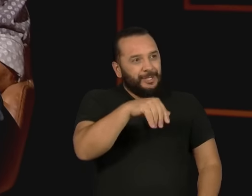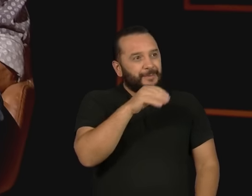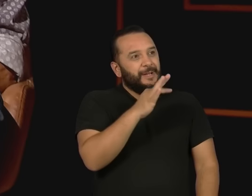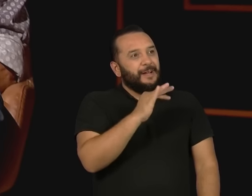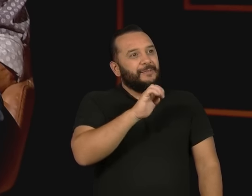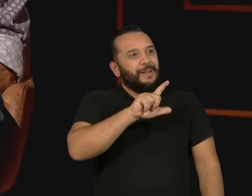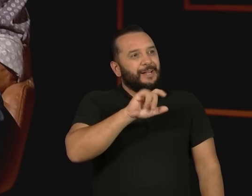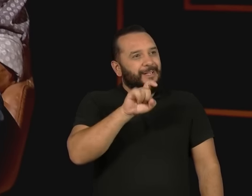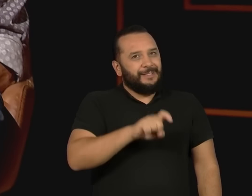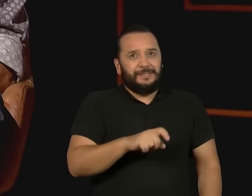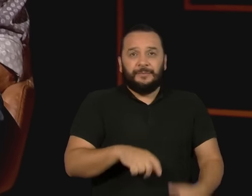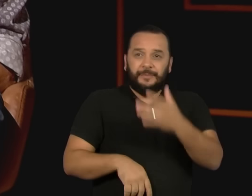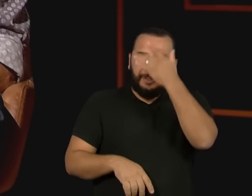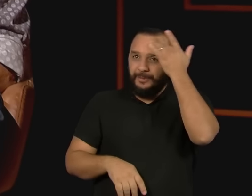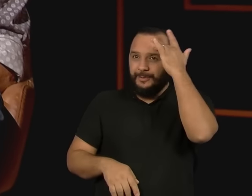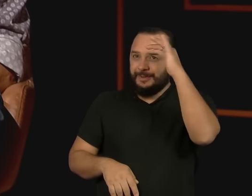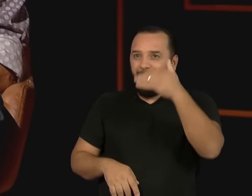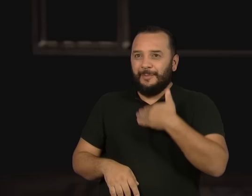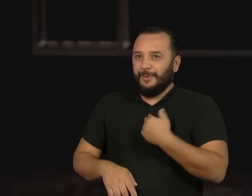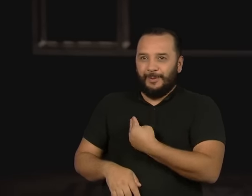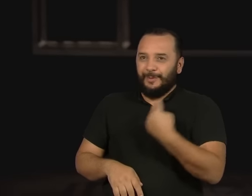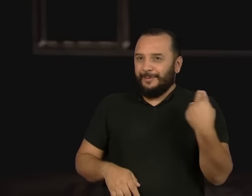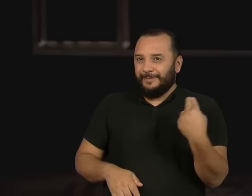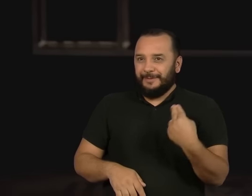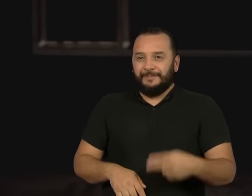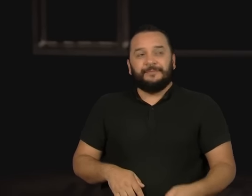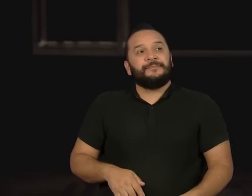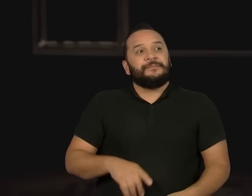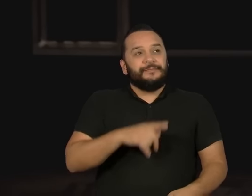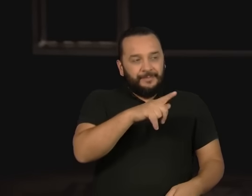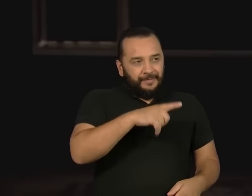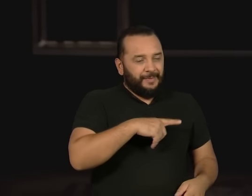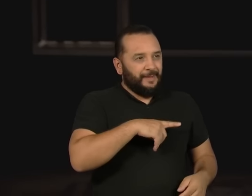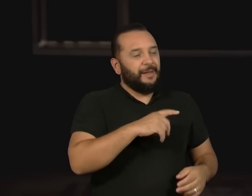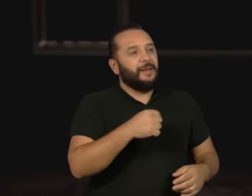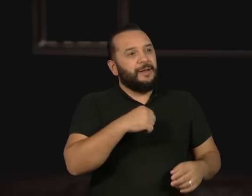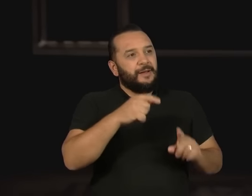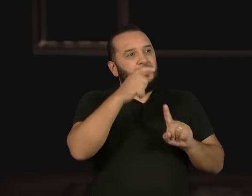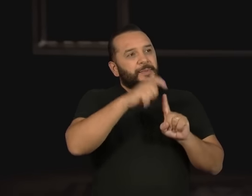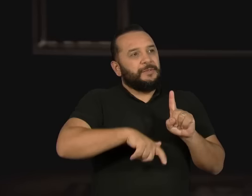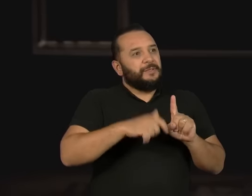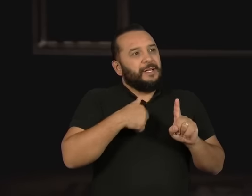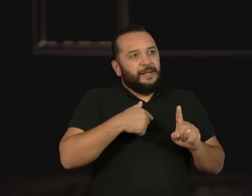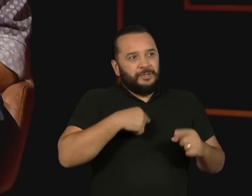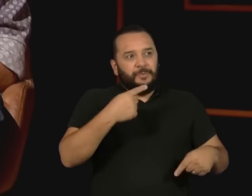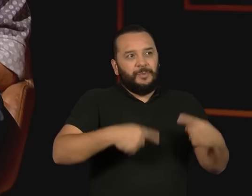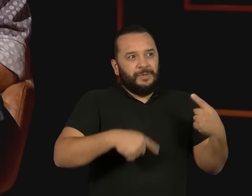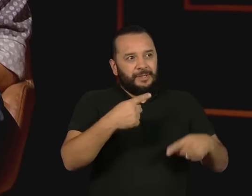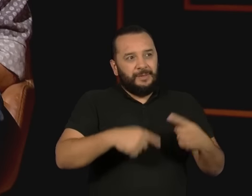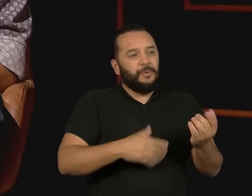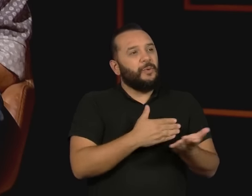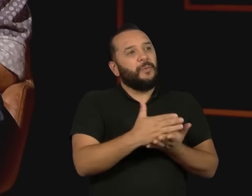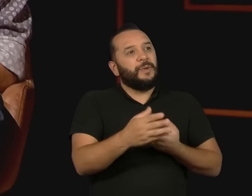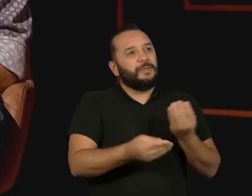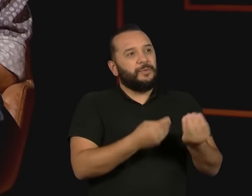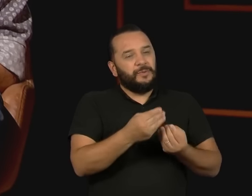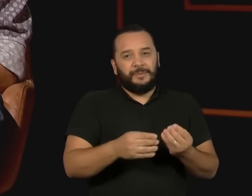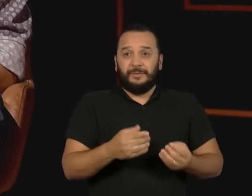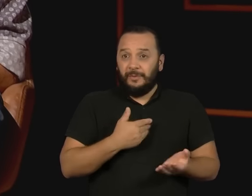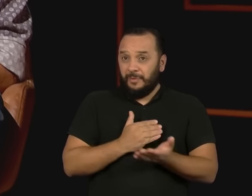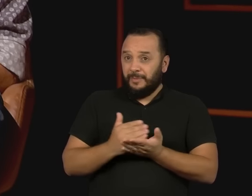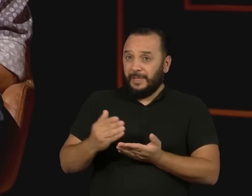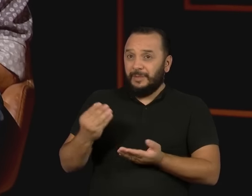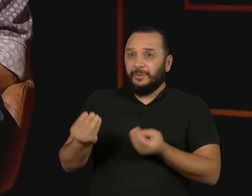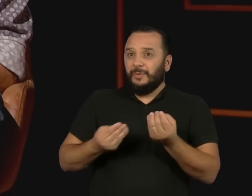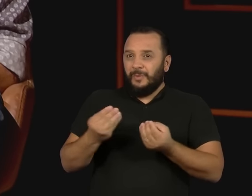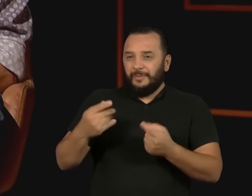Tem gente que não sabe nem meu nome. Né? Mas era um papel polêmico, né? Como é que foi isso no início? No início tinha uma polêmica de como é